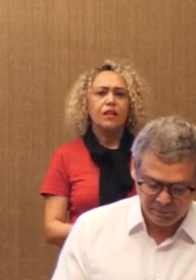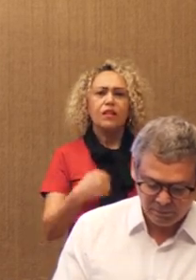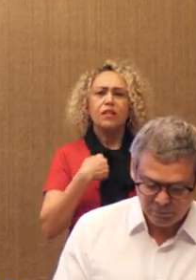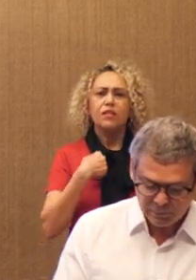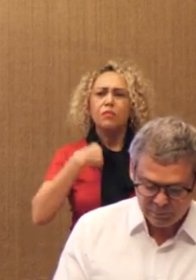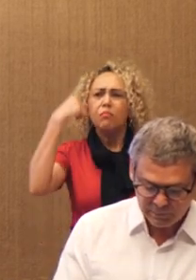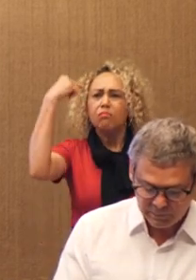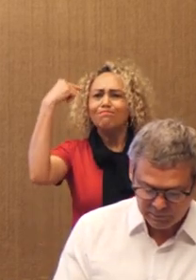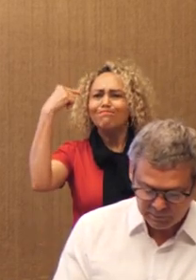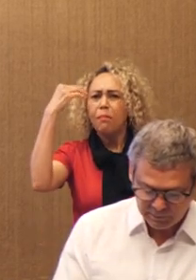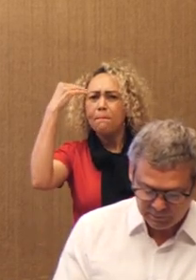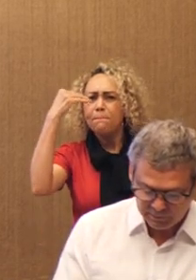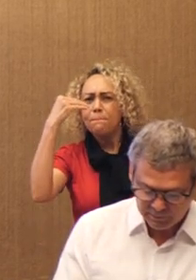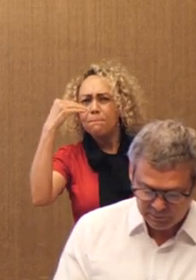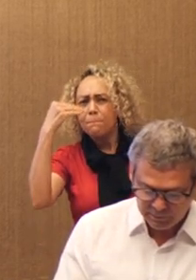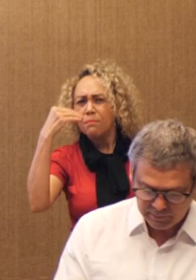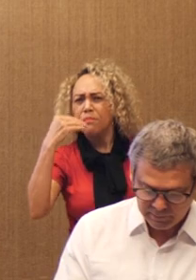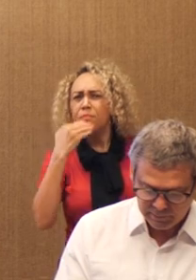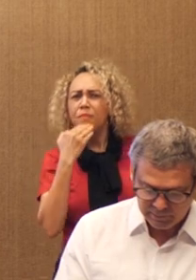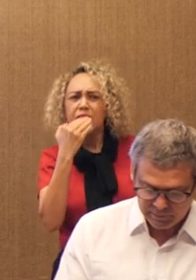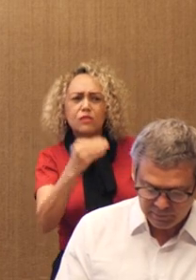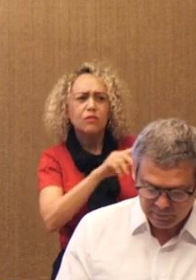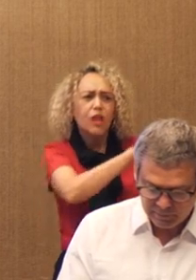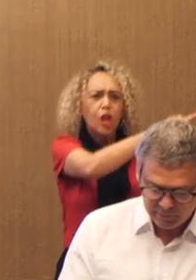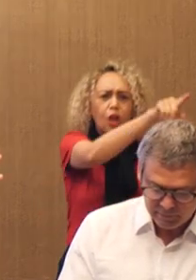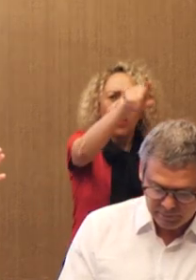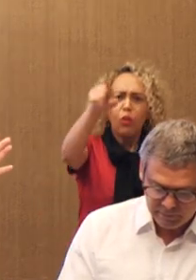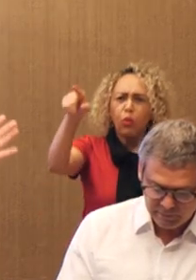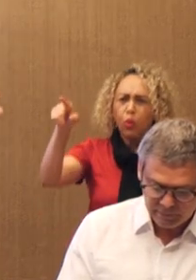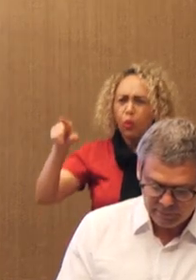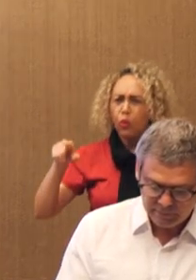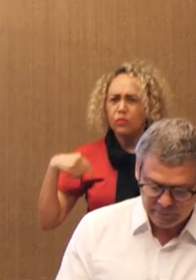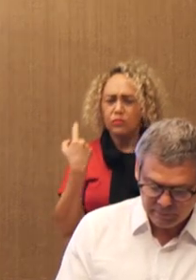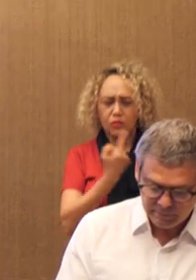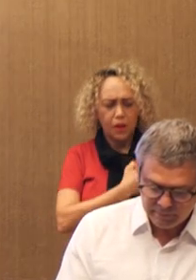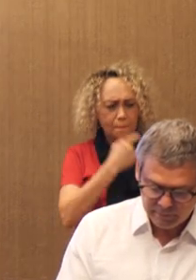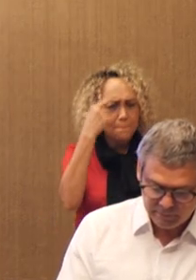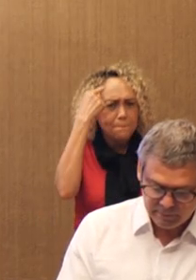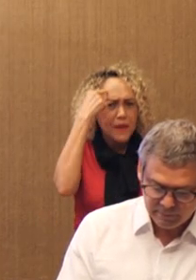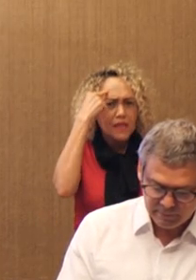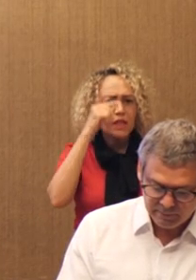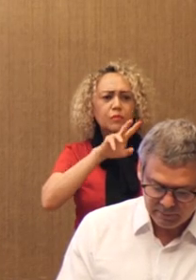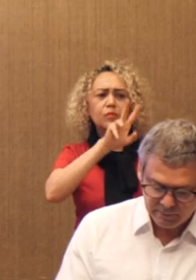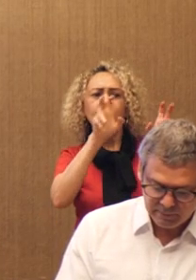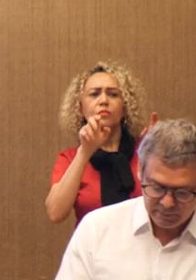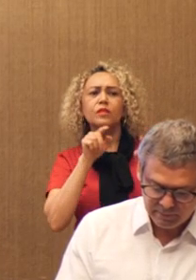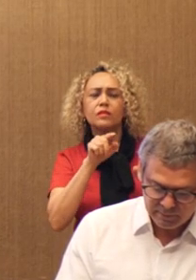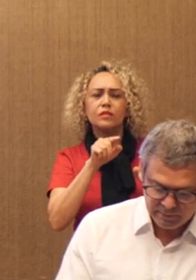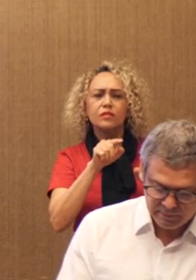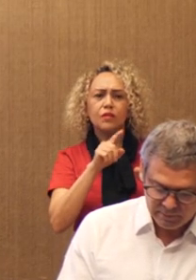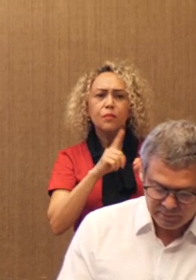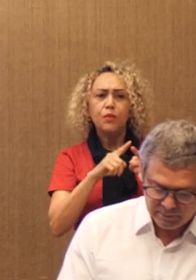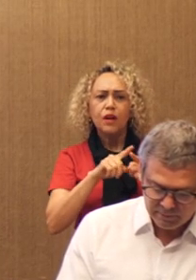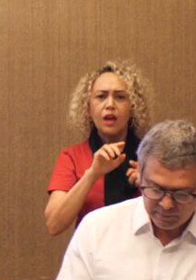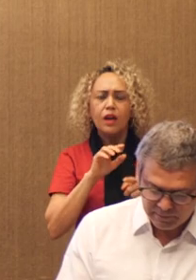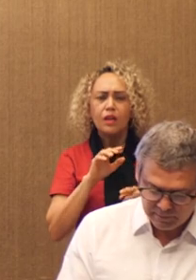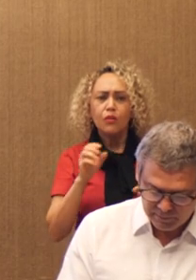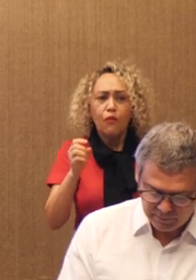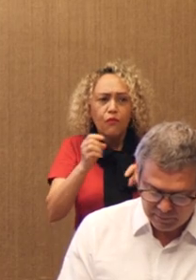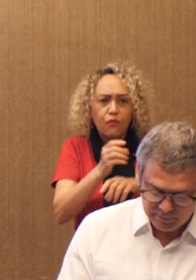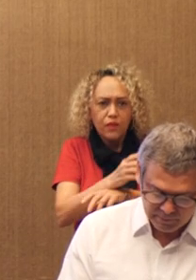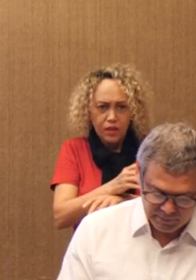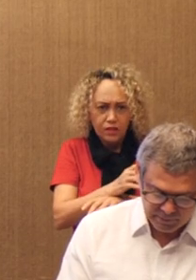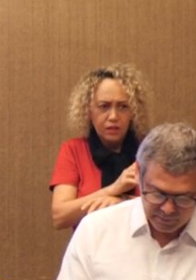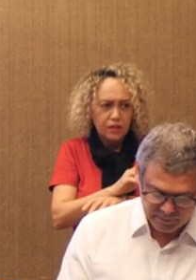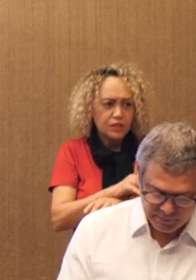todos pensem e todas pensem um pouco sobre isso. Porque ao final do nosso trabalho, nós vamos tentar fazer com que